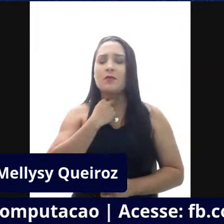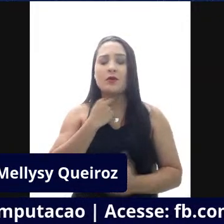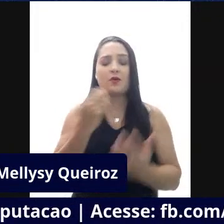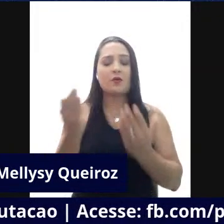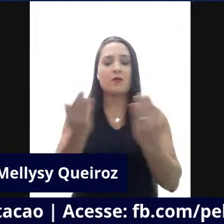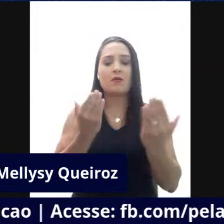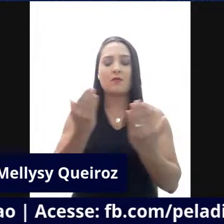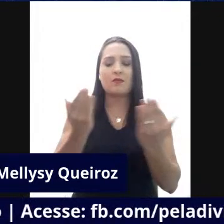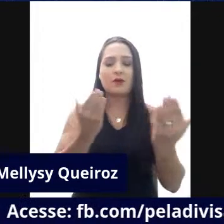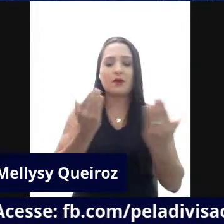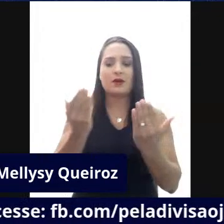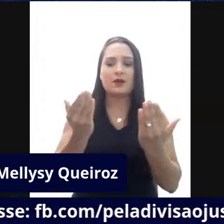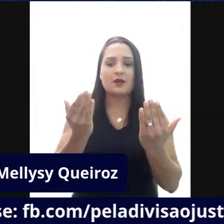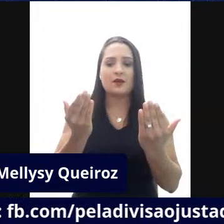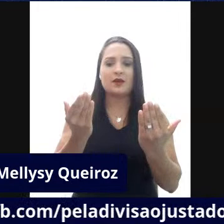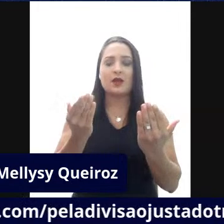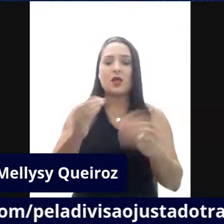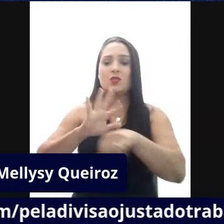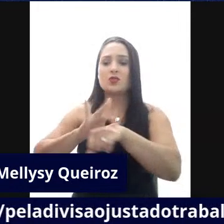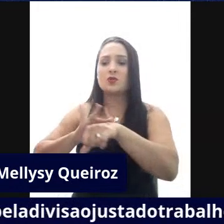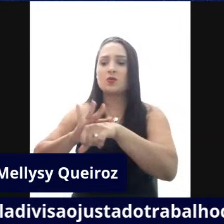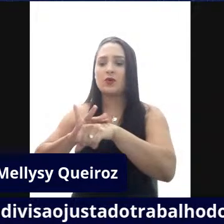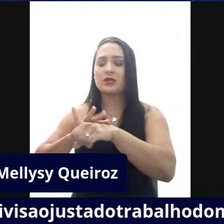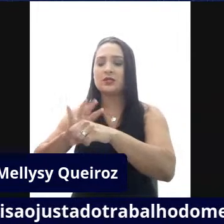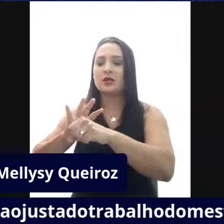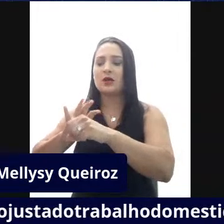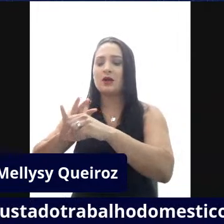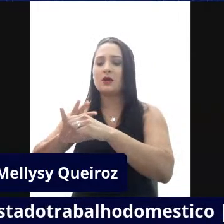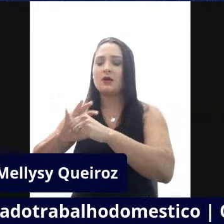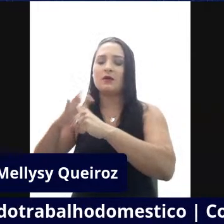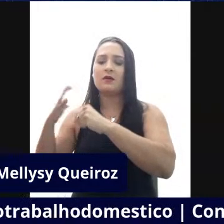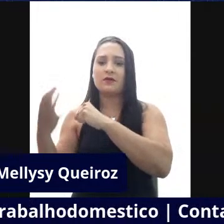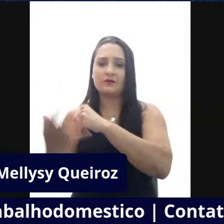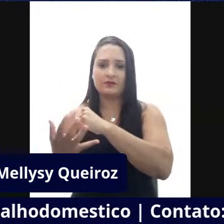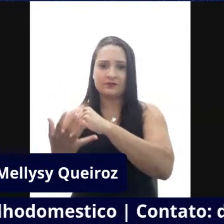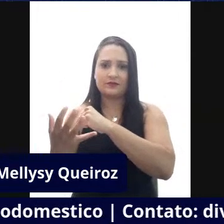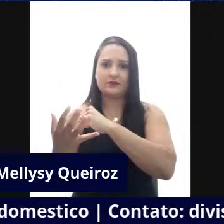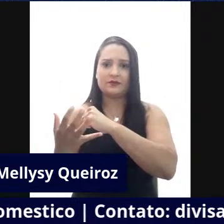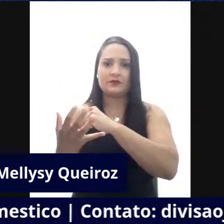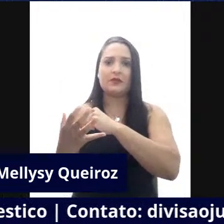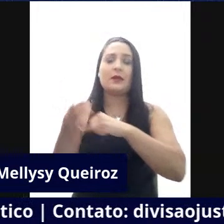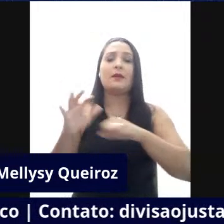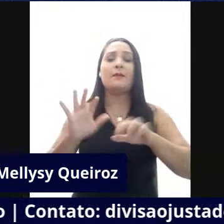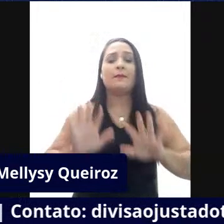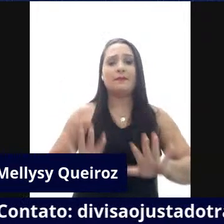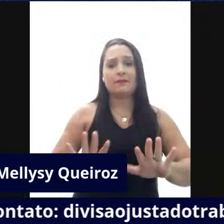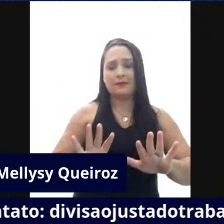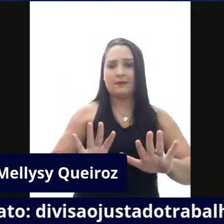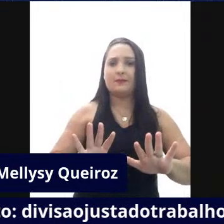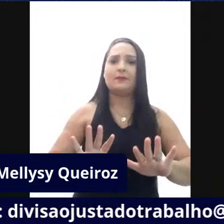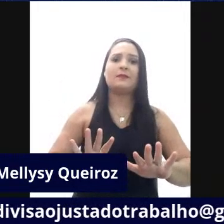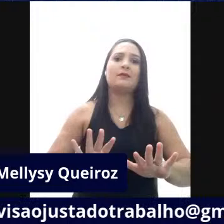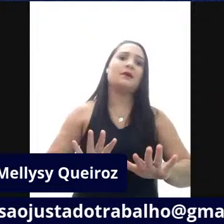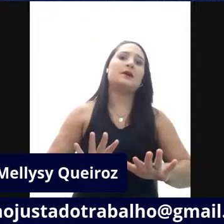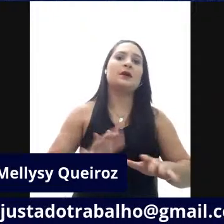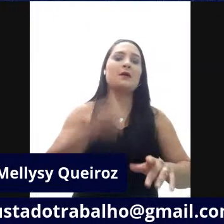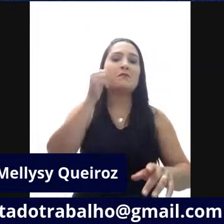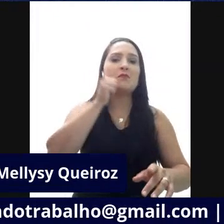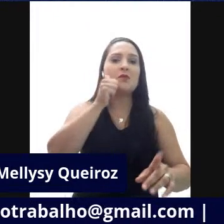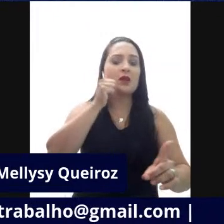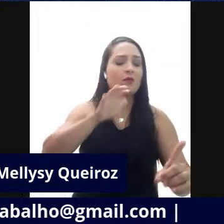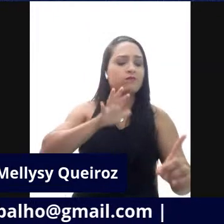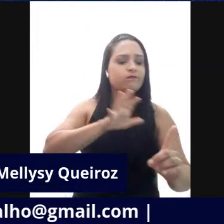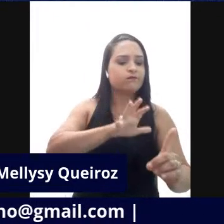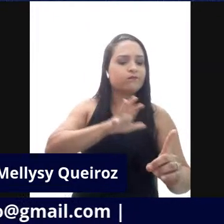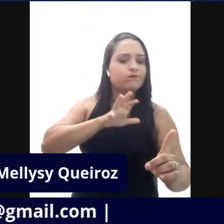naturalizada, silenciada, e para que nós possamos debater em espaços diversos, desconstruindo